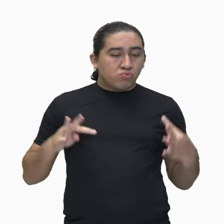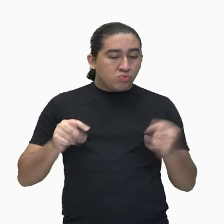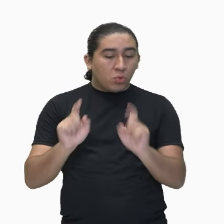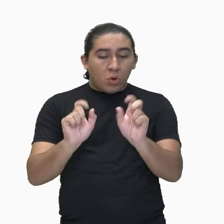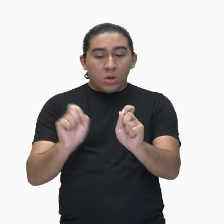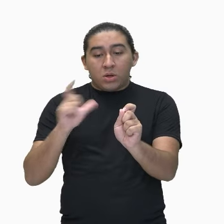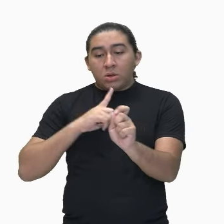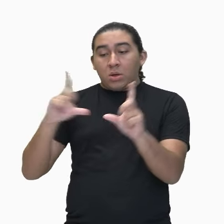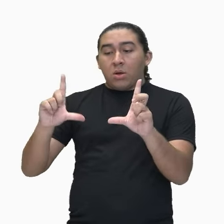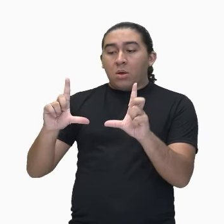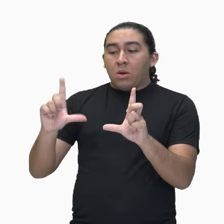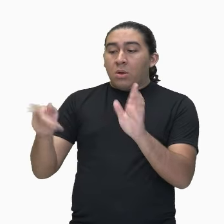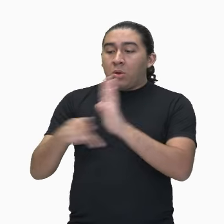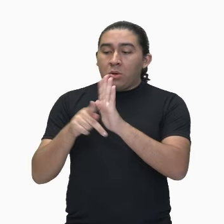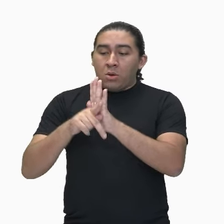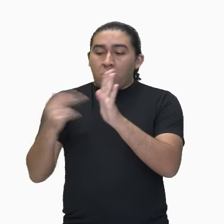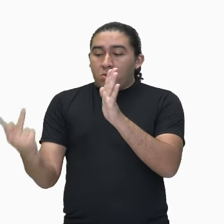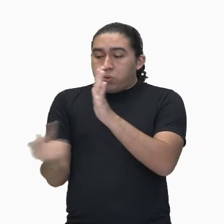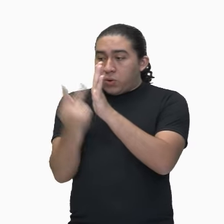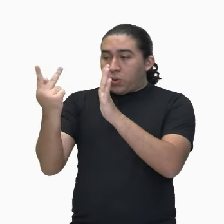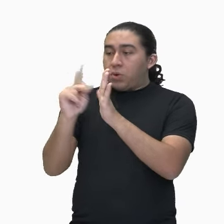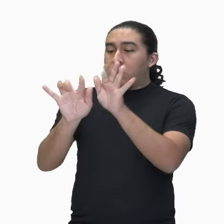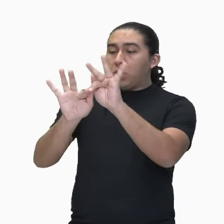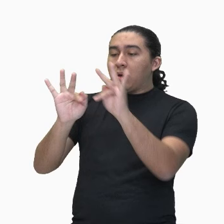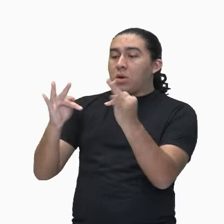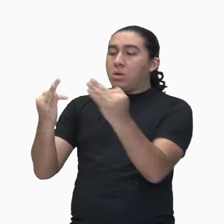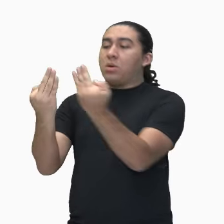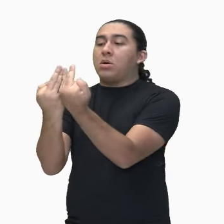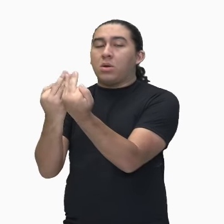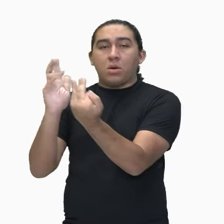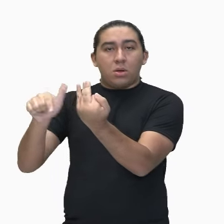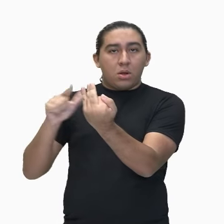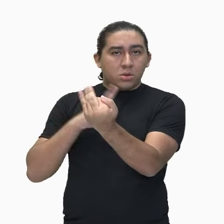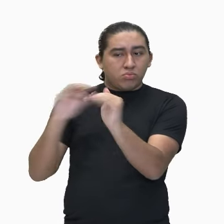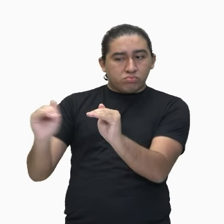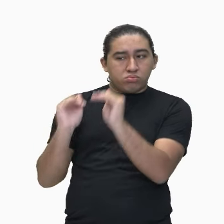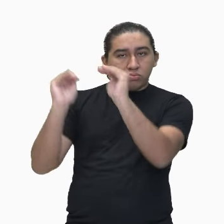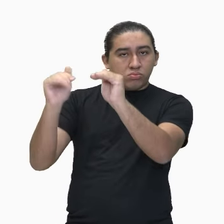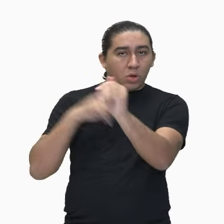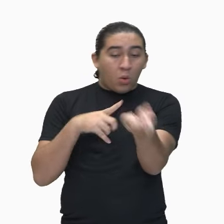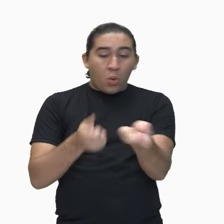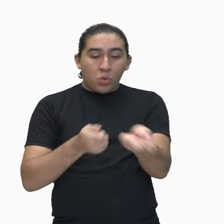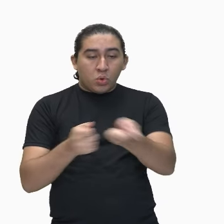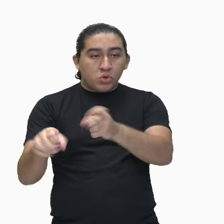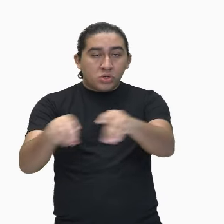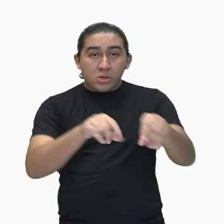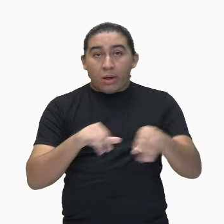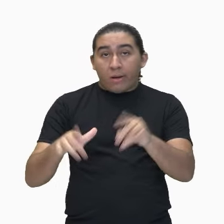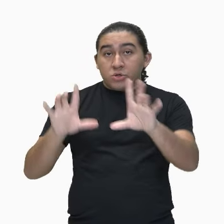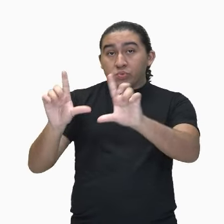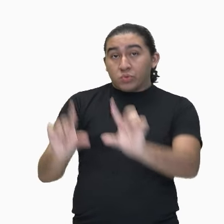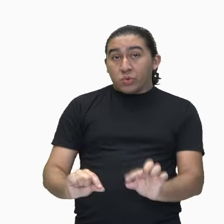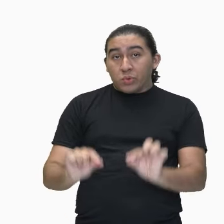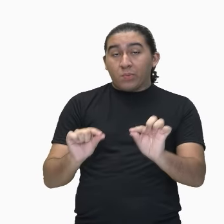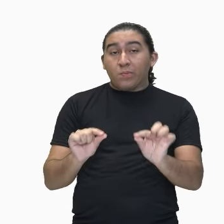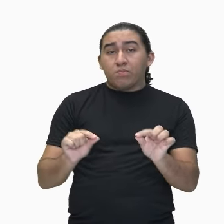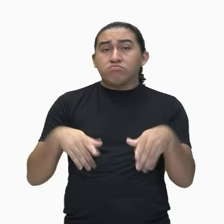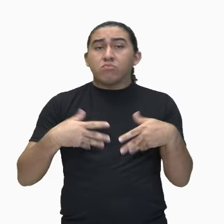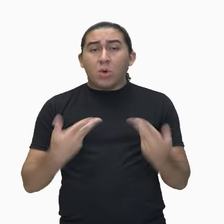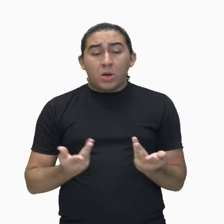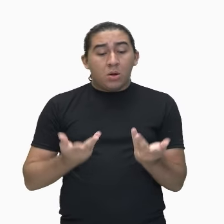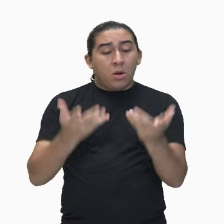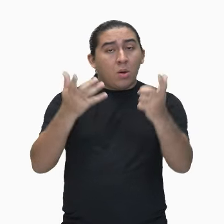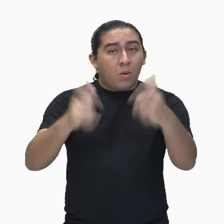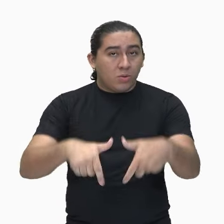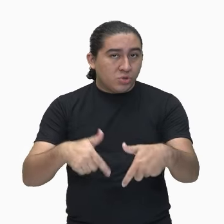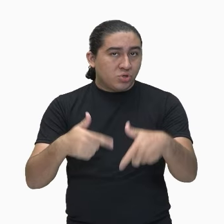o prestígio das famílias da aristocracia proprietária de terras, por quem e para quem os